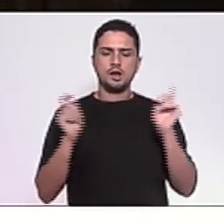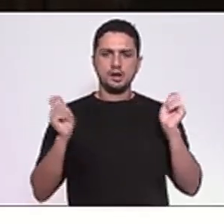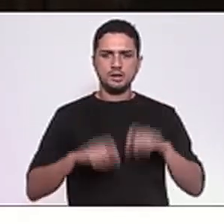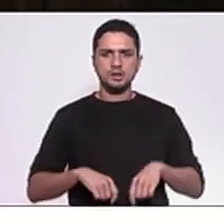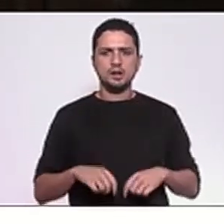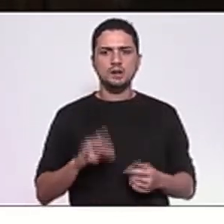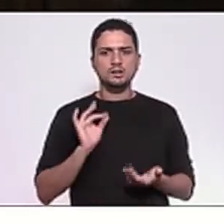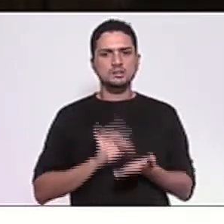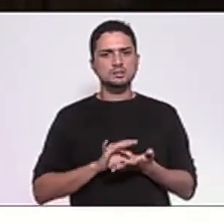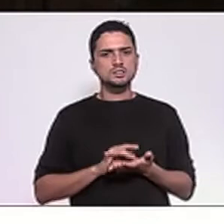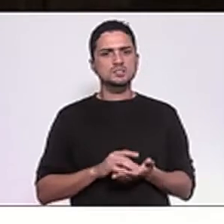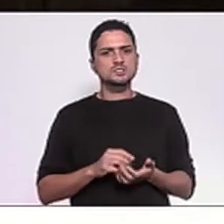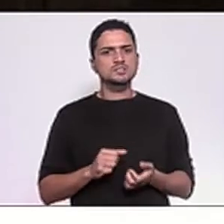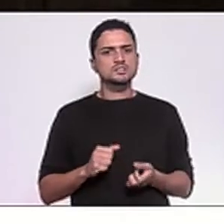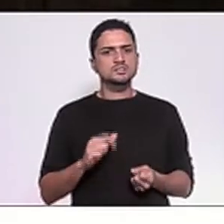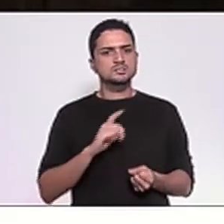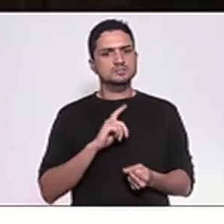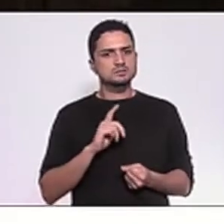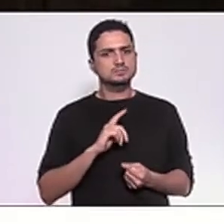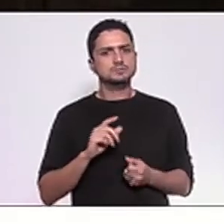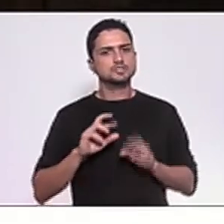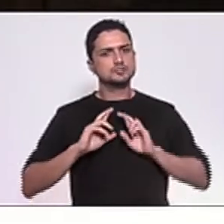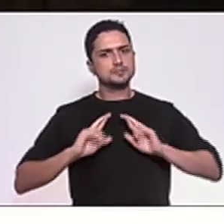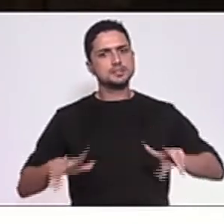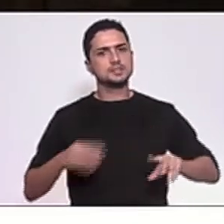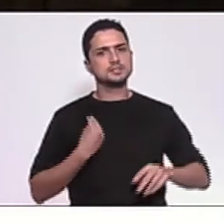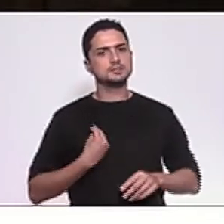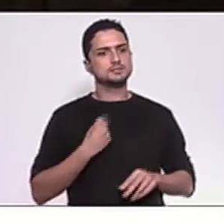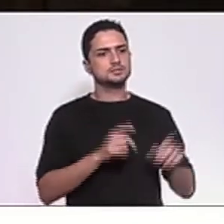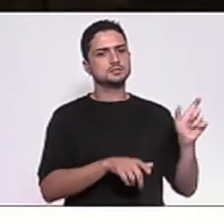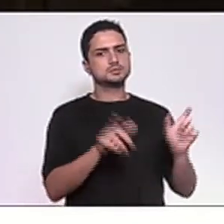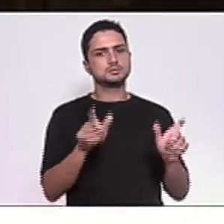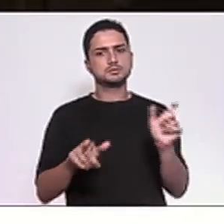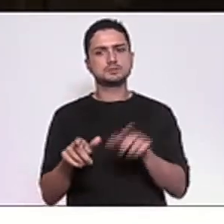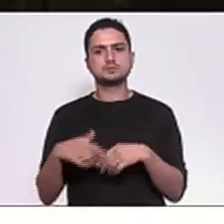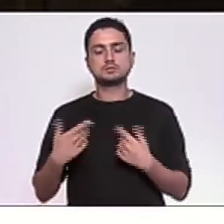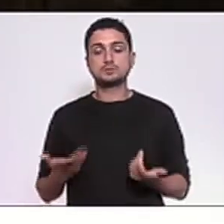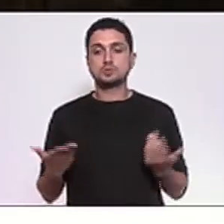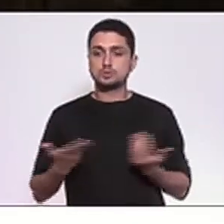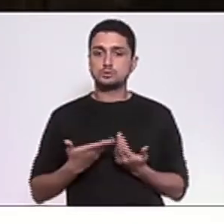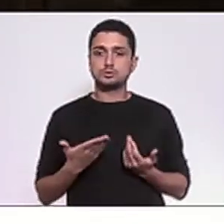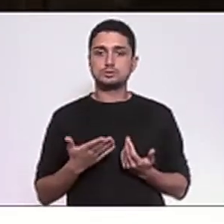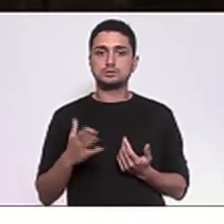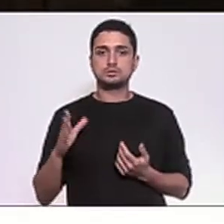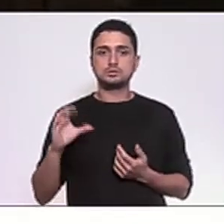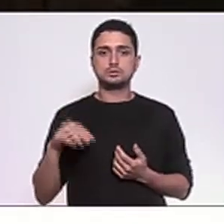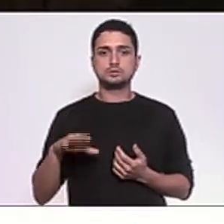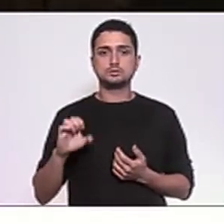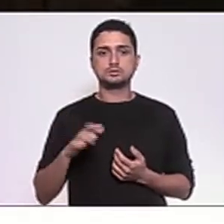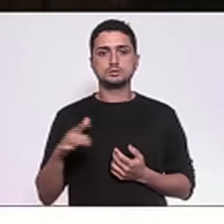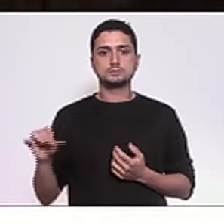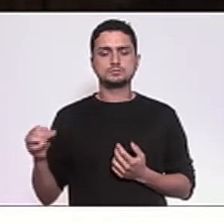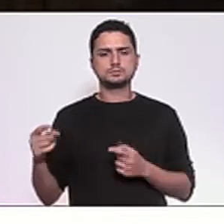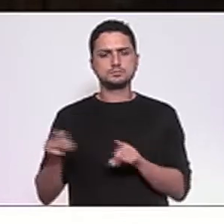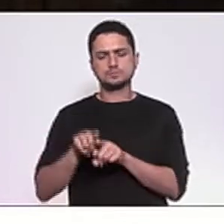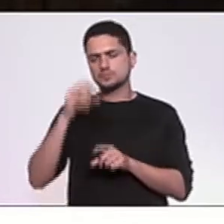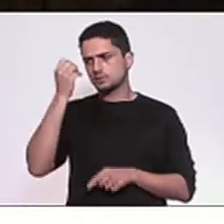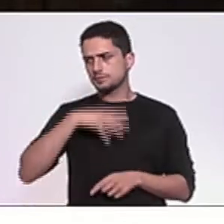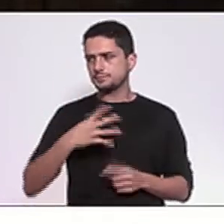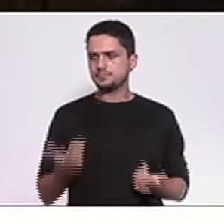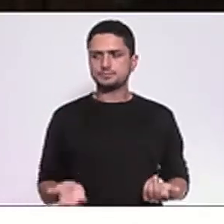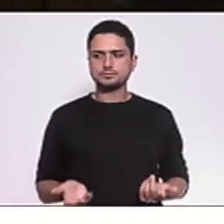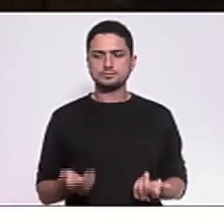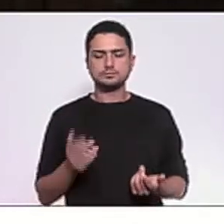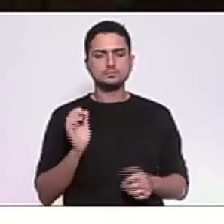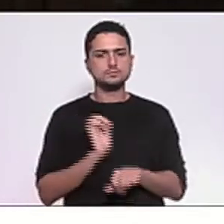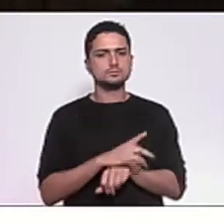fazer diferença na vida das pessoas. Hoje as concessões são um tremendo absurdo no estado do Rio de